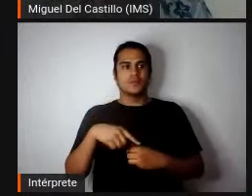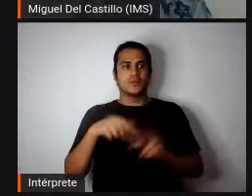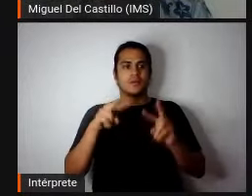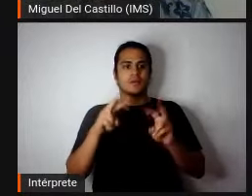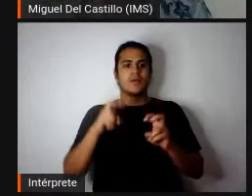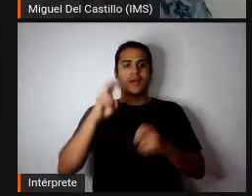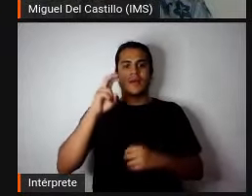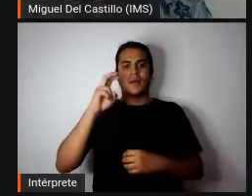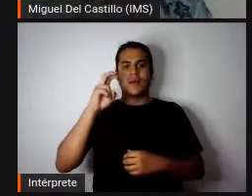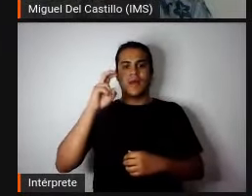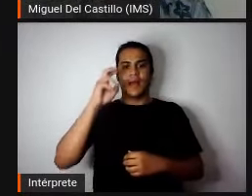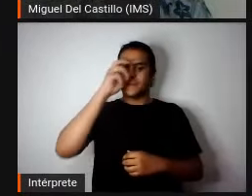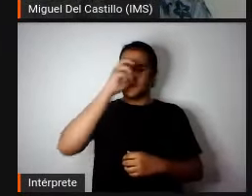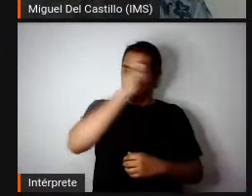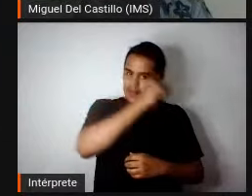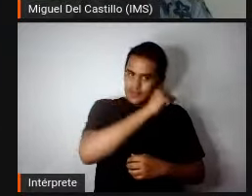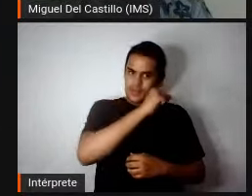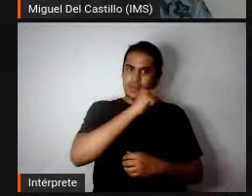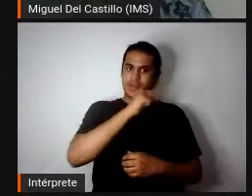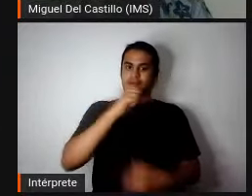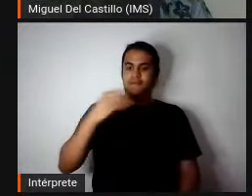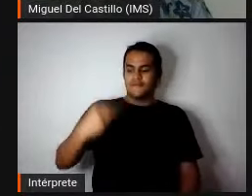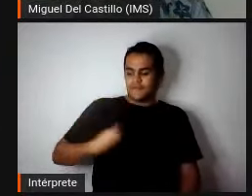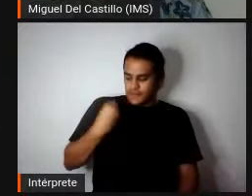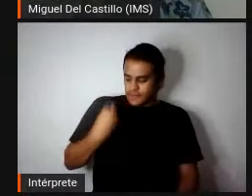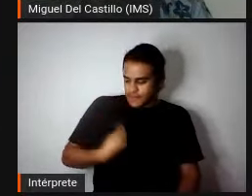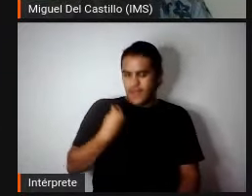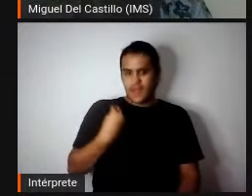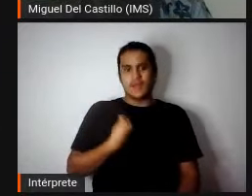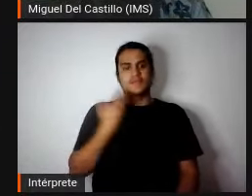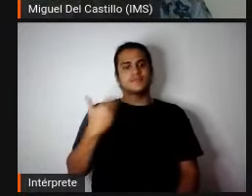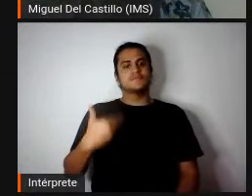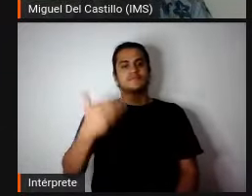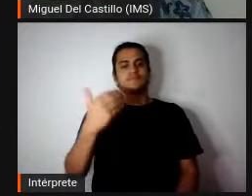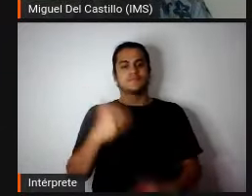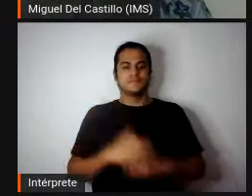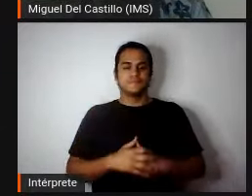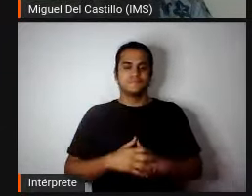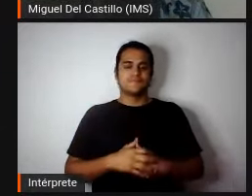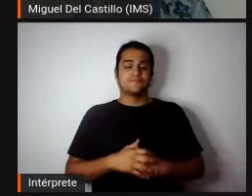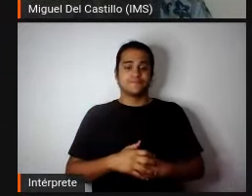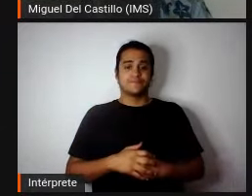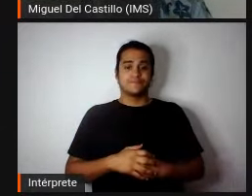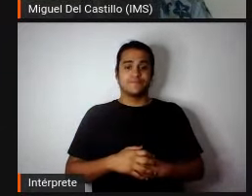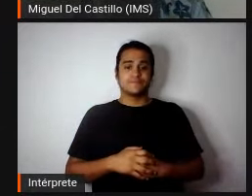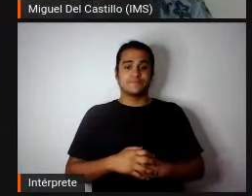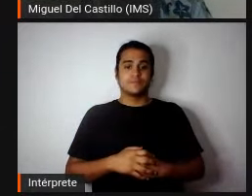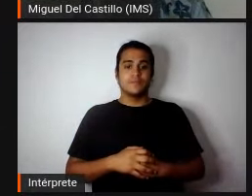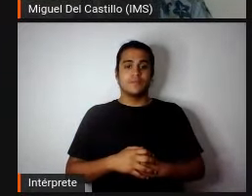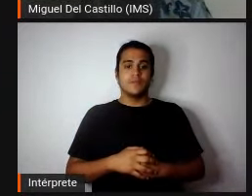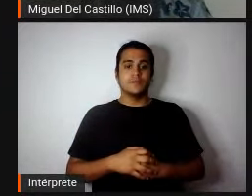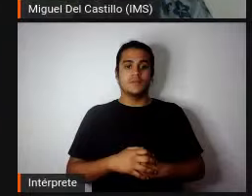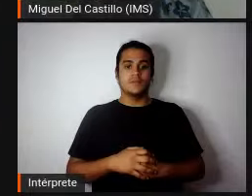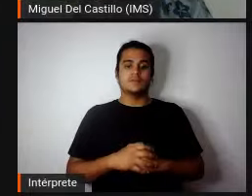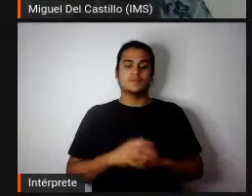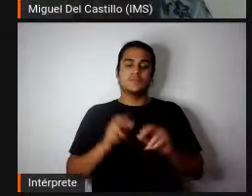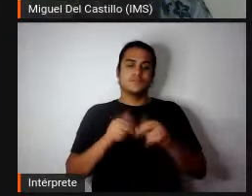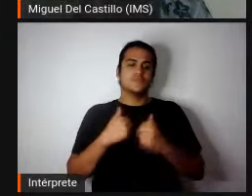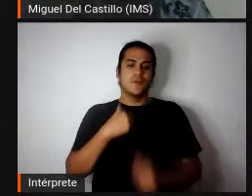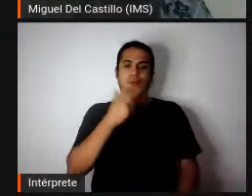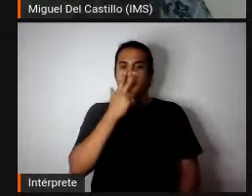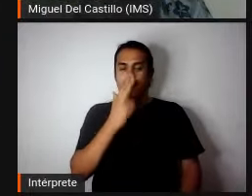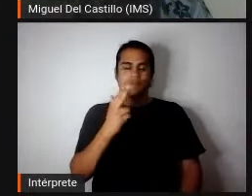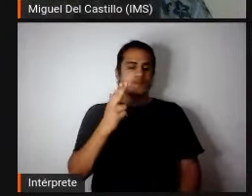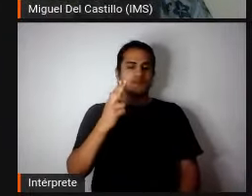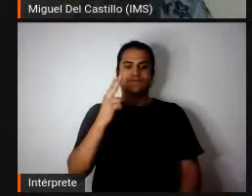vendendo, aprender vivendo está. Então, o que eu acho curioso, o que eu acho que